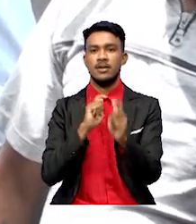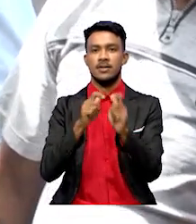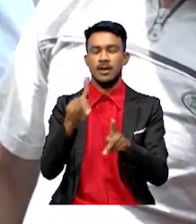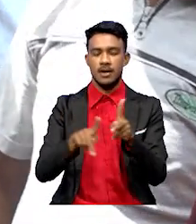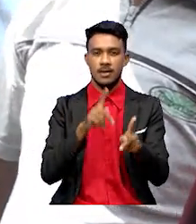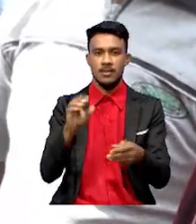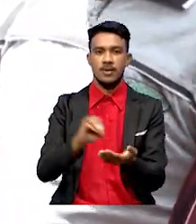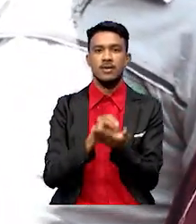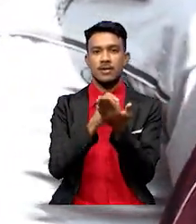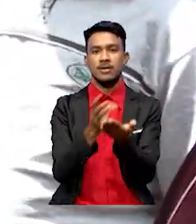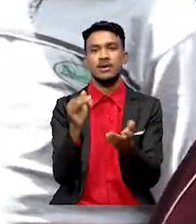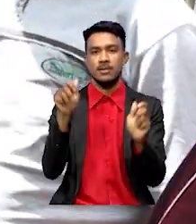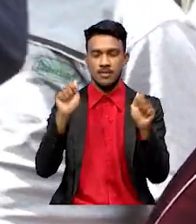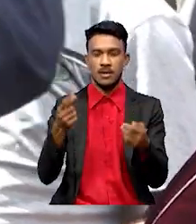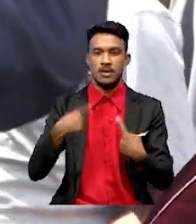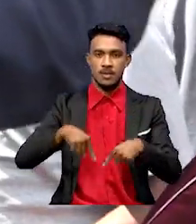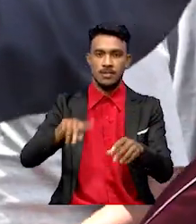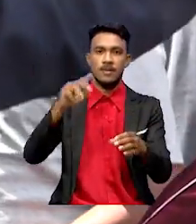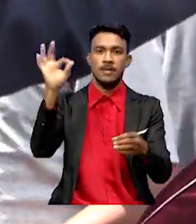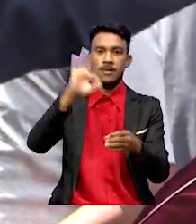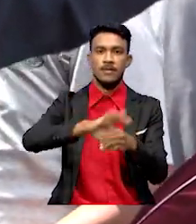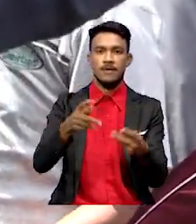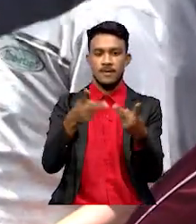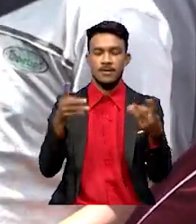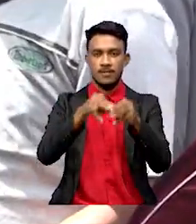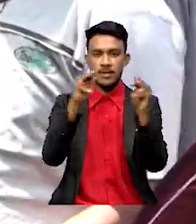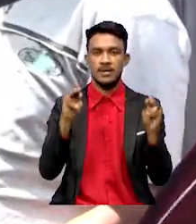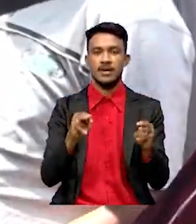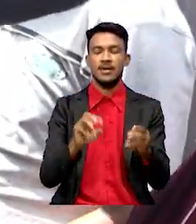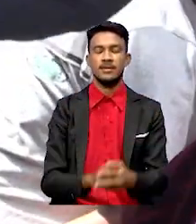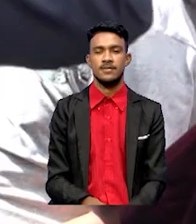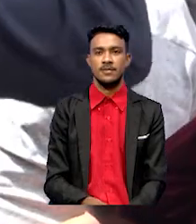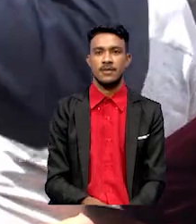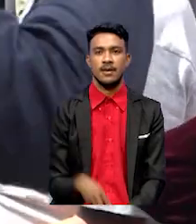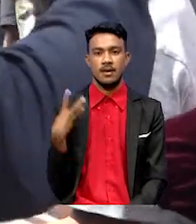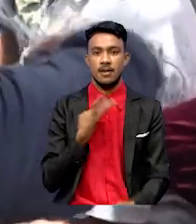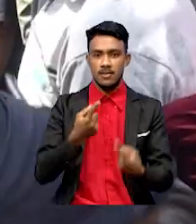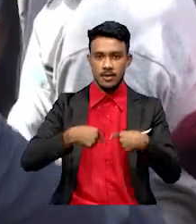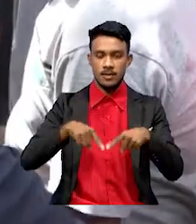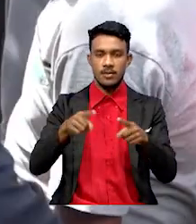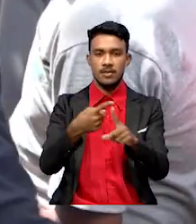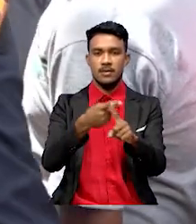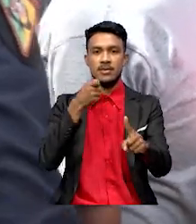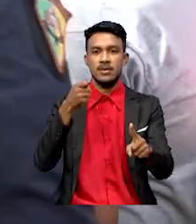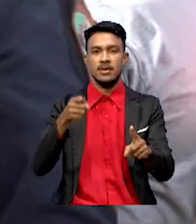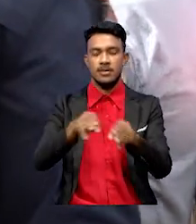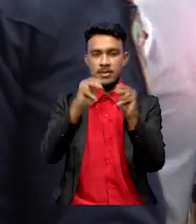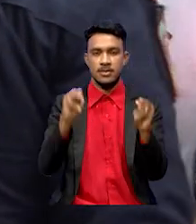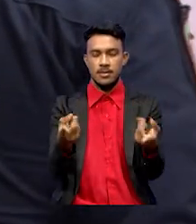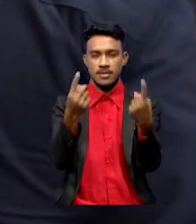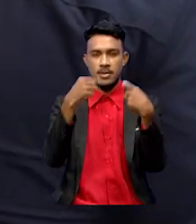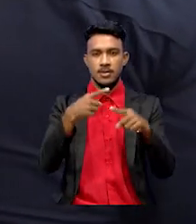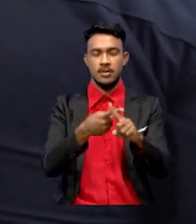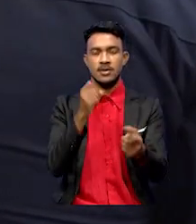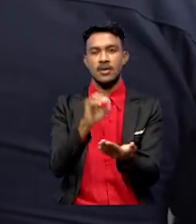sira ode bele batuir vota e a Raimor Shvaten. Ami ne husi munisipi mak mai ne. Ami husi wa kusi.